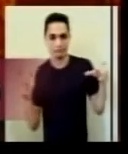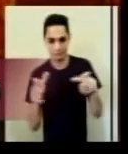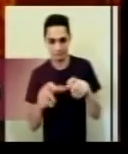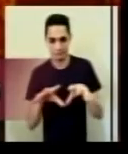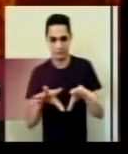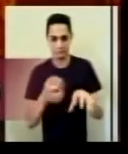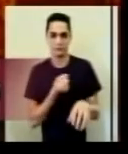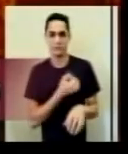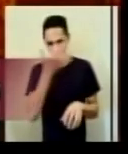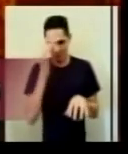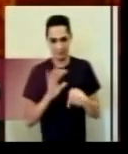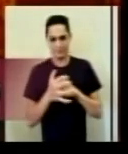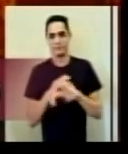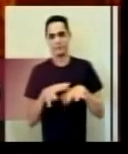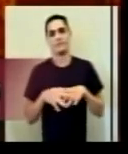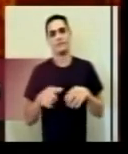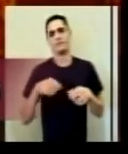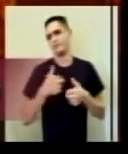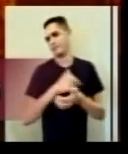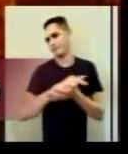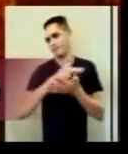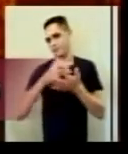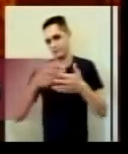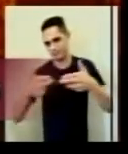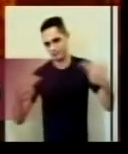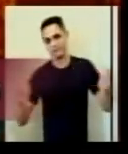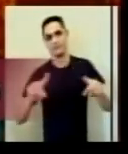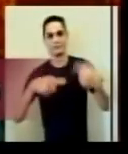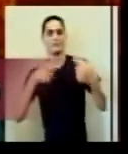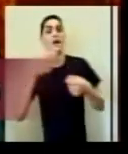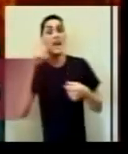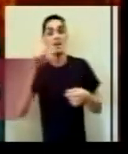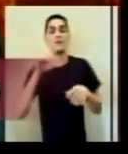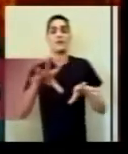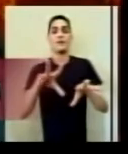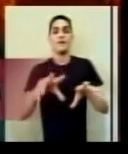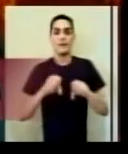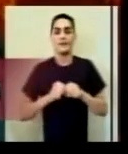Vai se imunizar. Vai diminuir casos, vai ter um